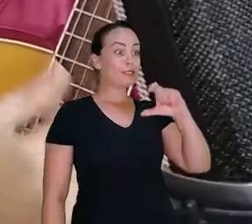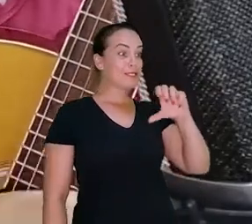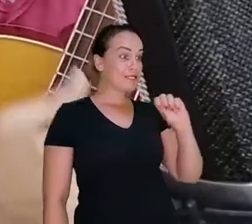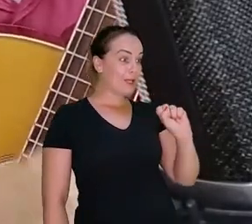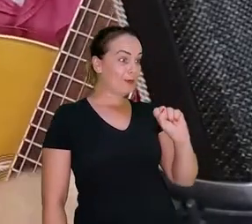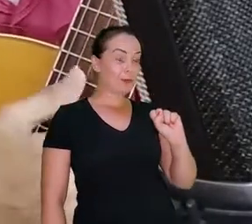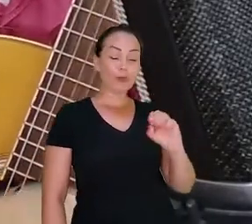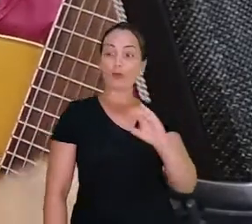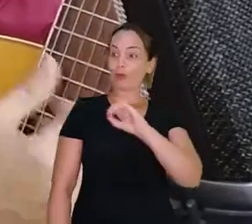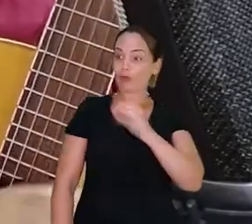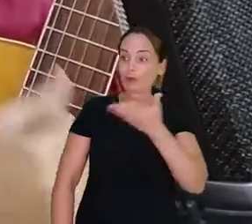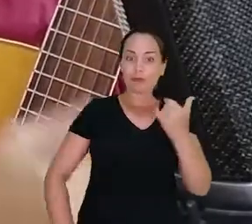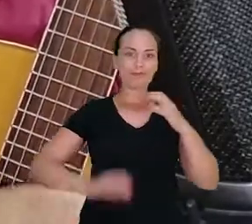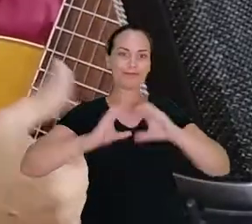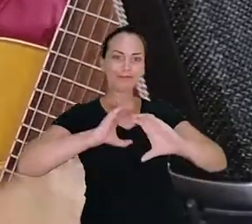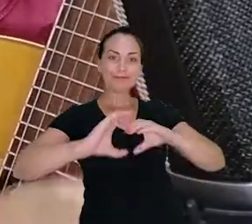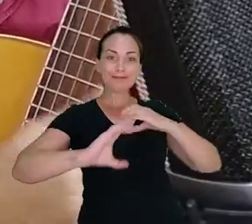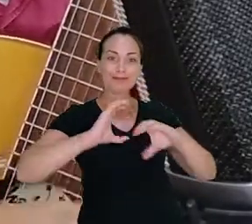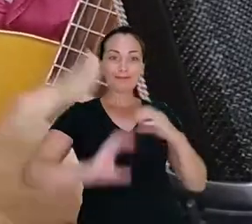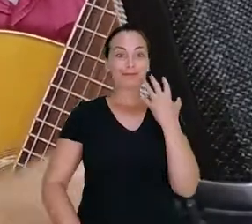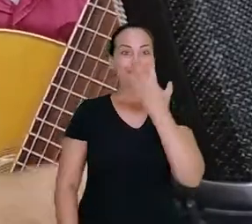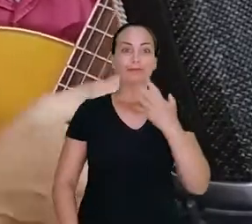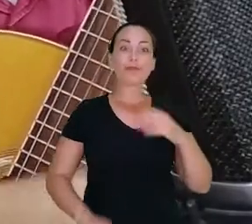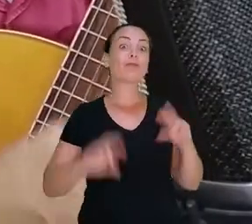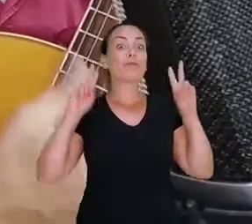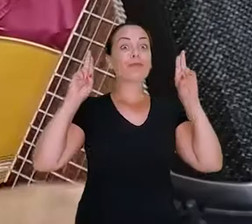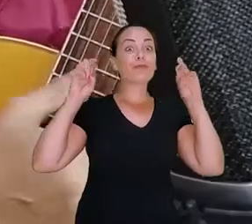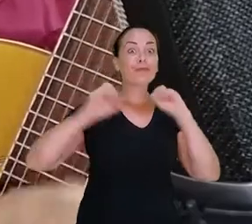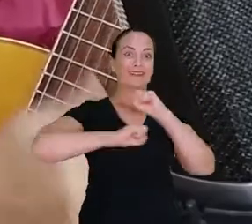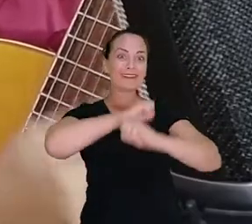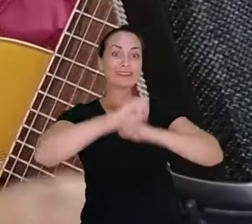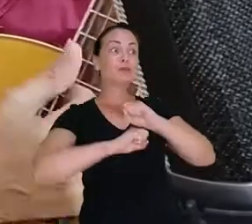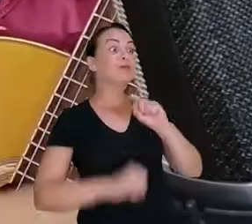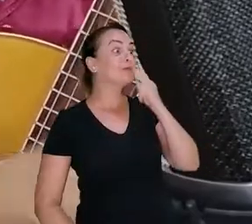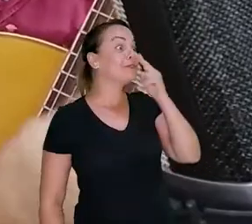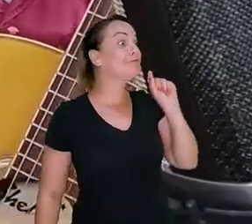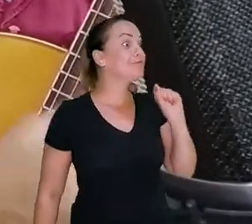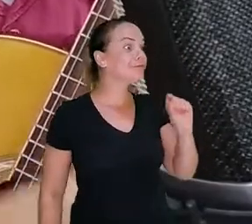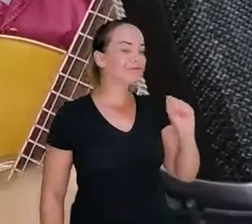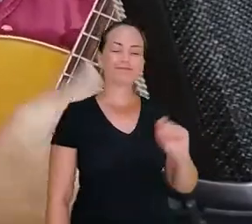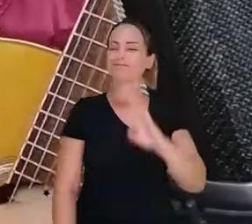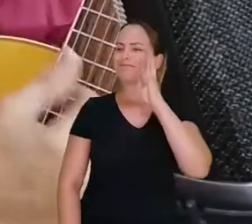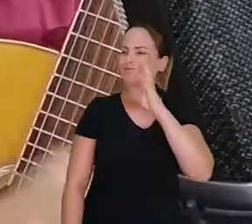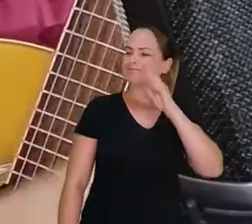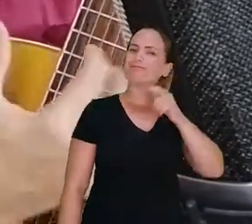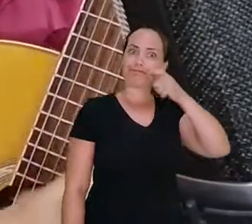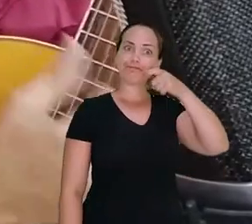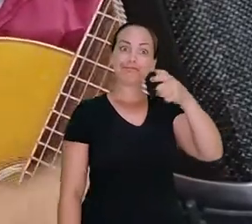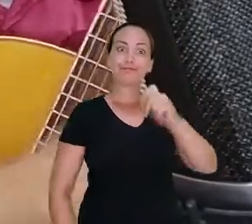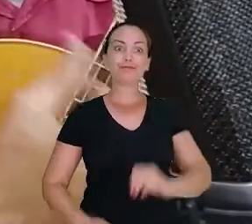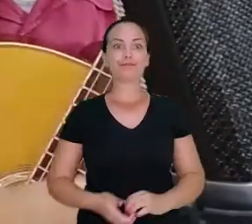Celso. Oi. Vamos cantar? Vamos. Que tal sobre o sistema solar? Oh, legal, hein?